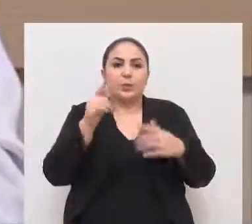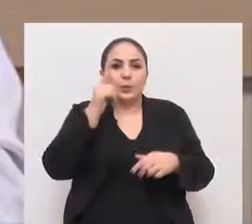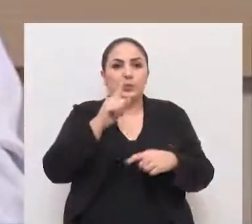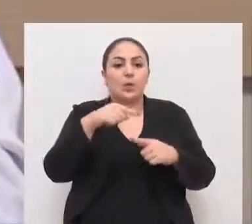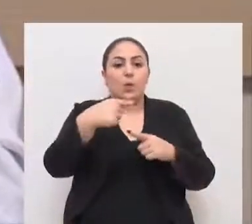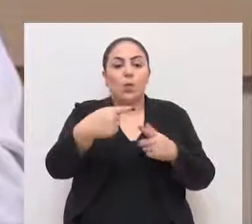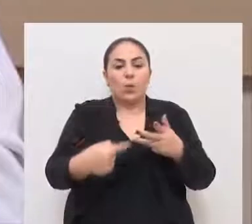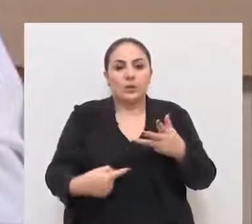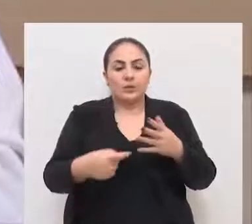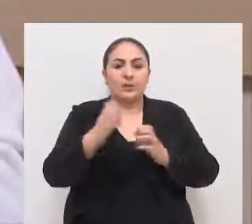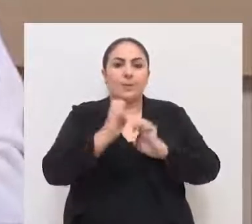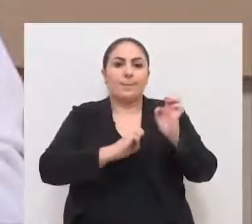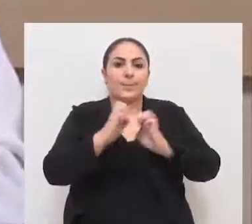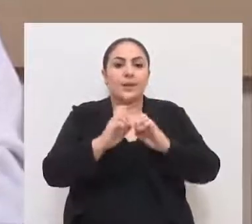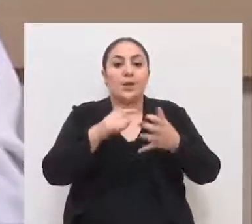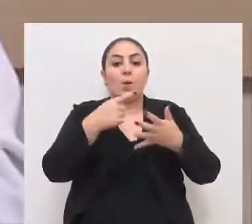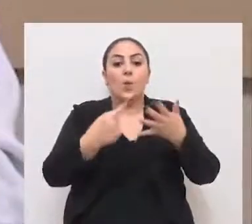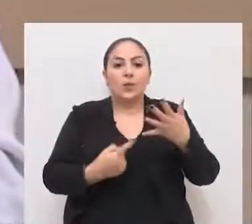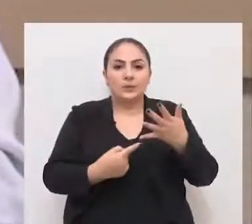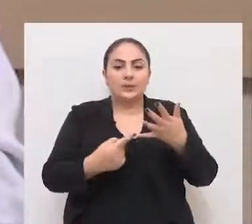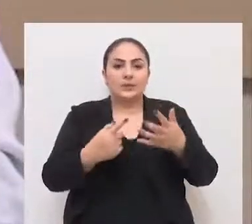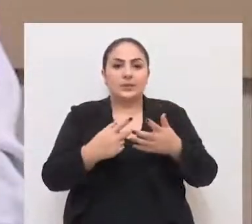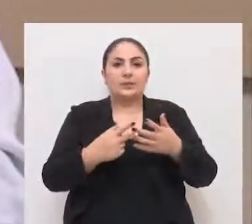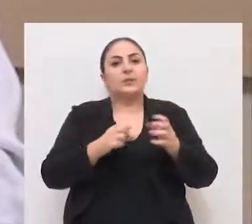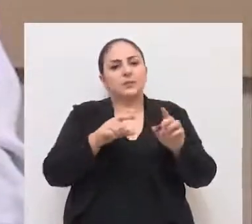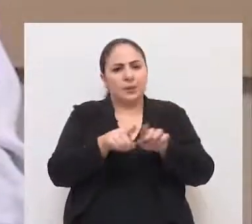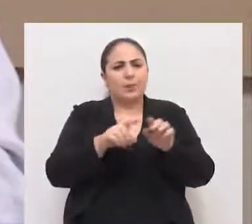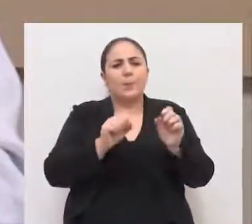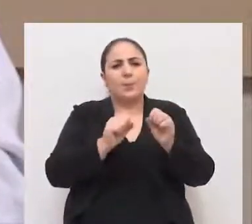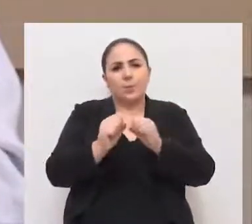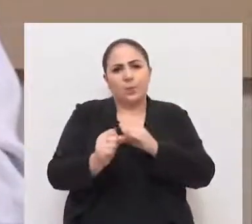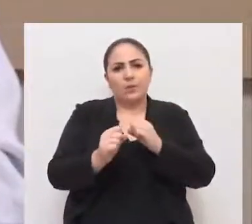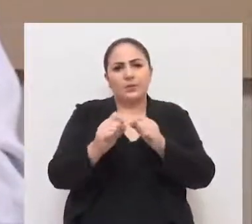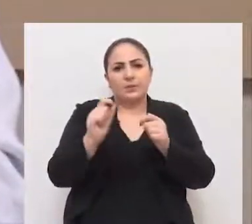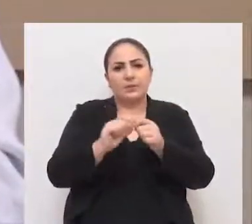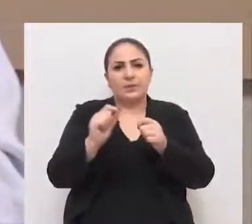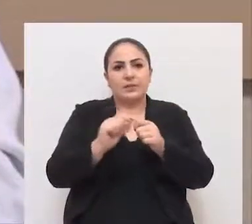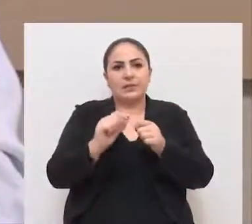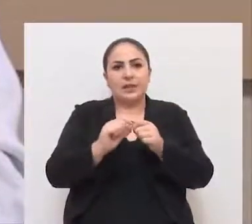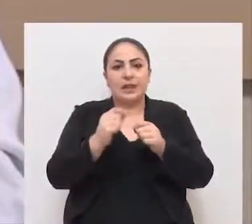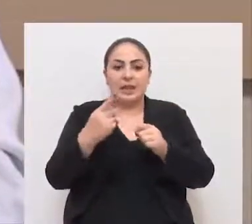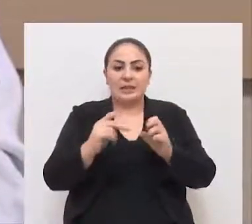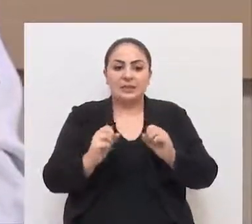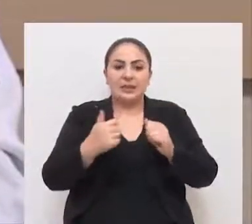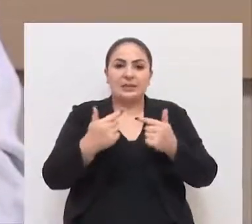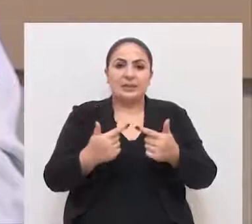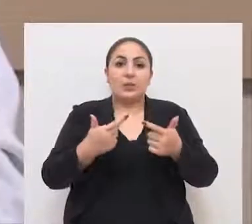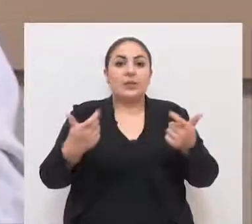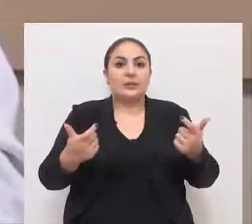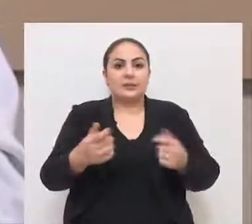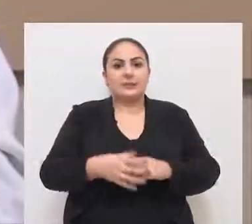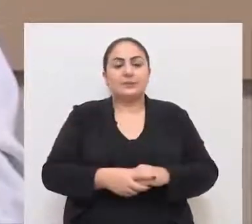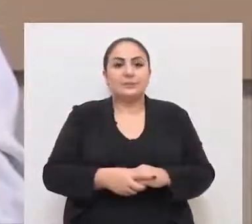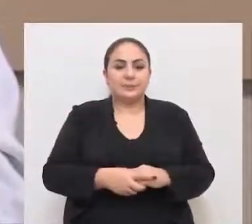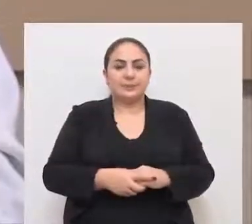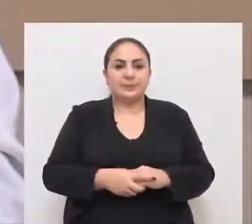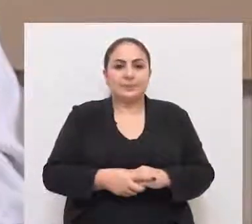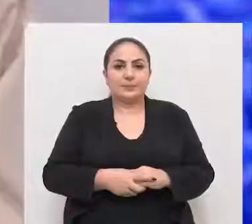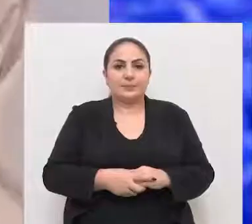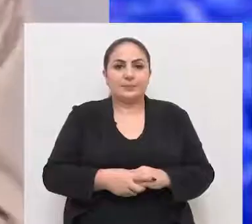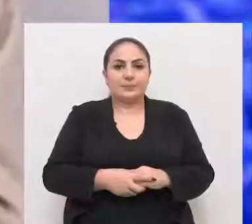estímulo para que outros empresários, para que outras empresas também possam fazer esse gesto de